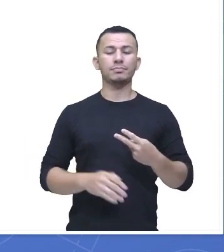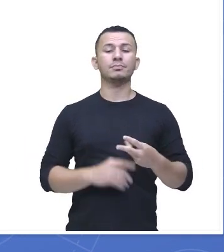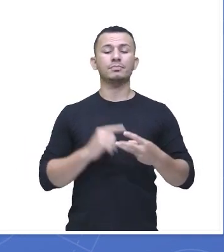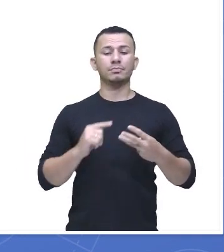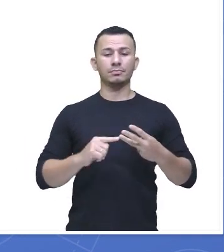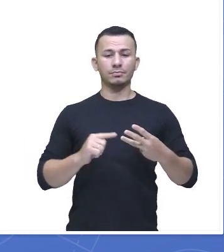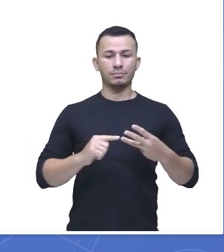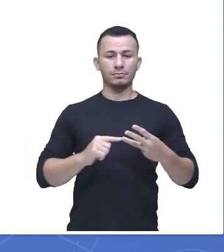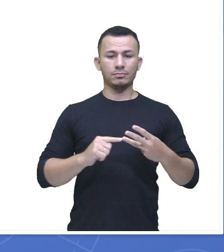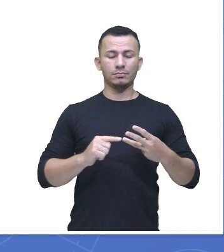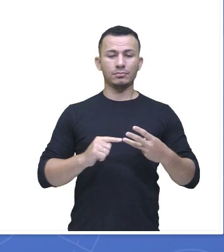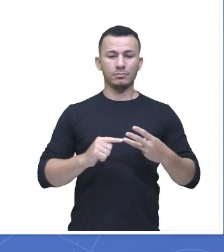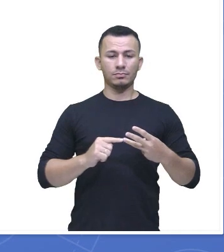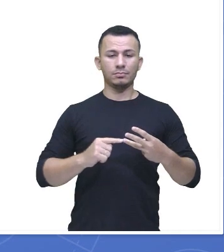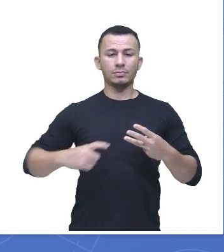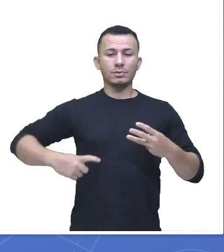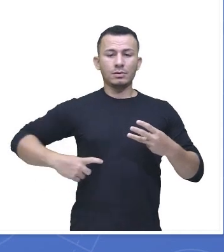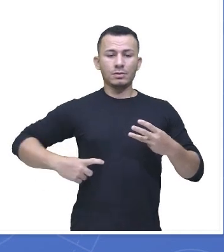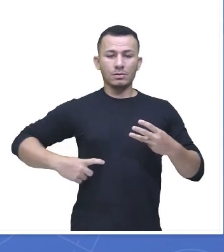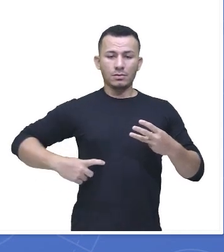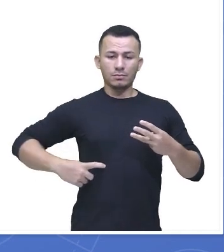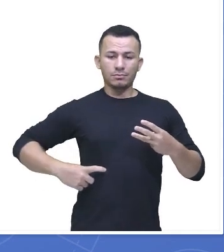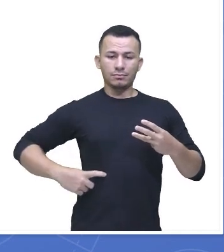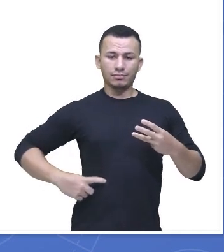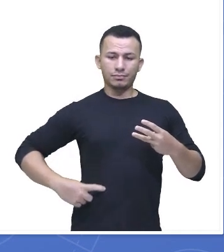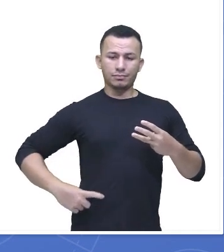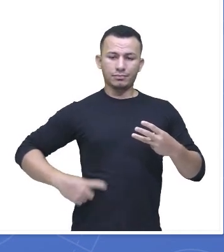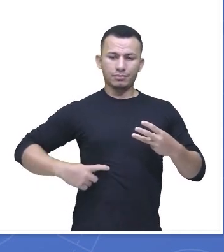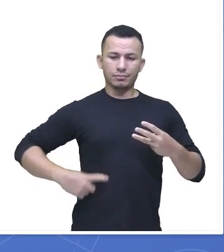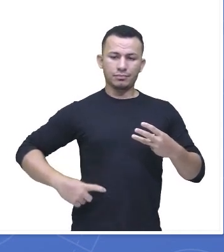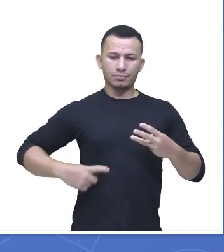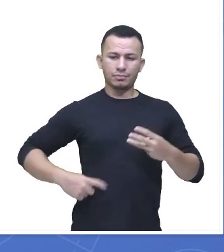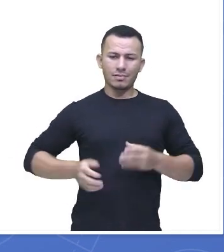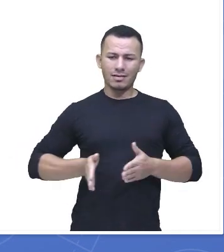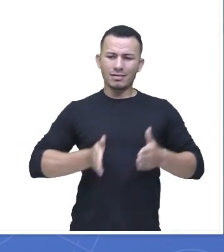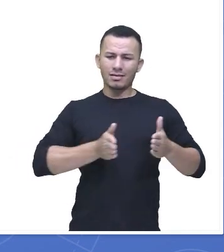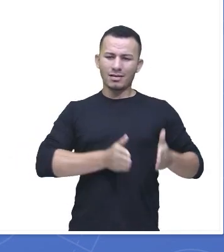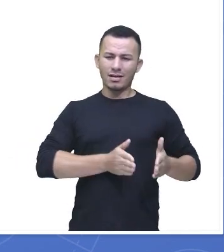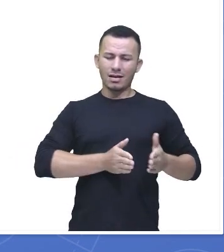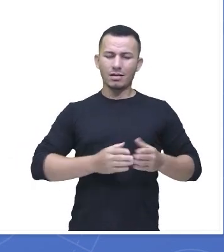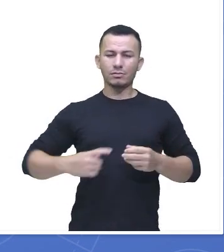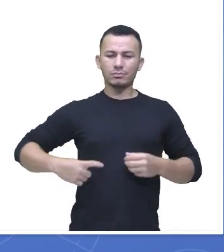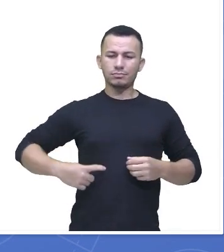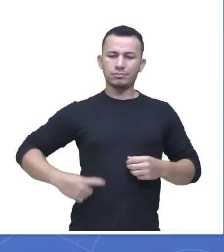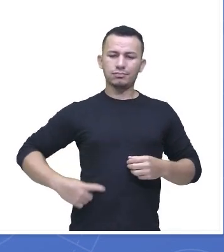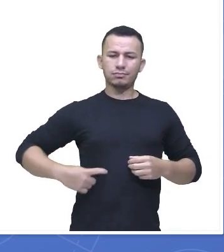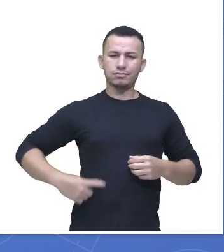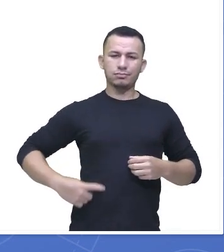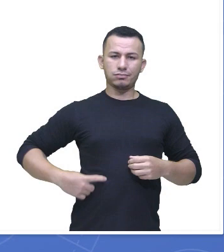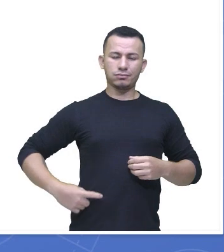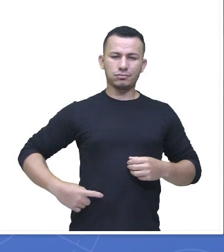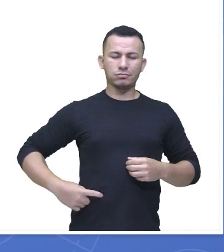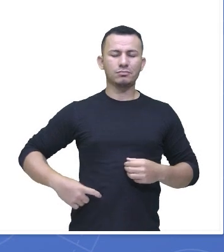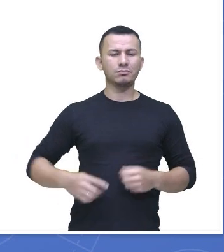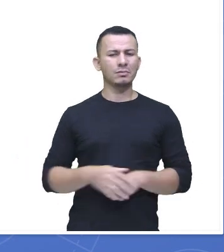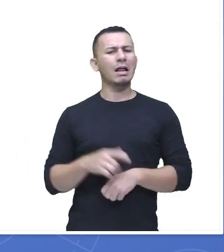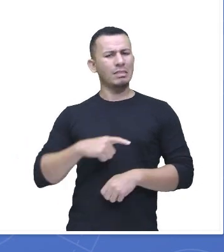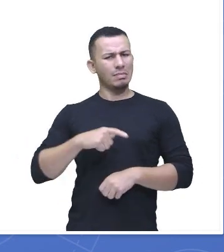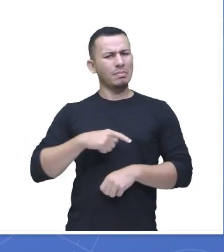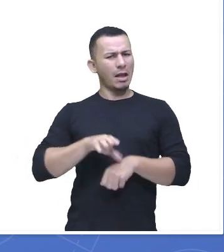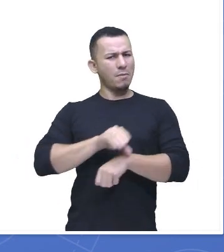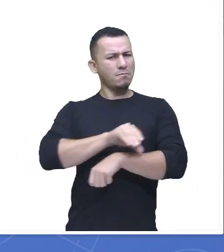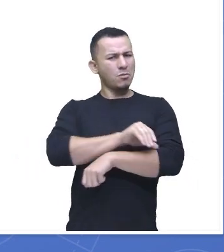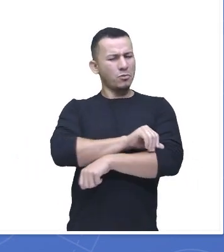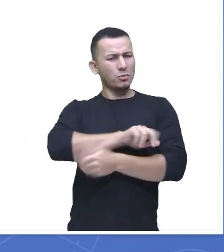E nós também temos os oblíquos, que está aqui do ladinho, ó. Nós somos cheios de músculo, né? E